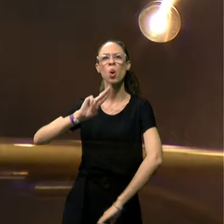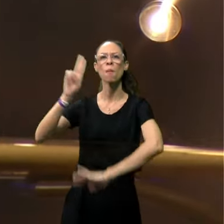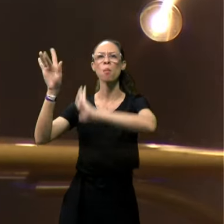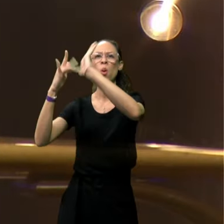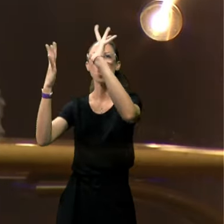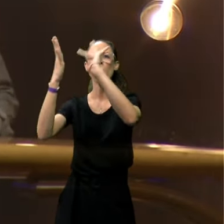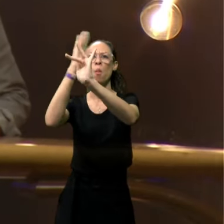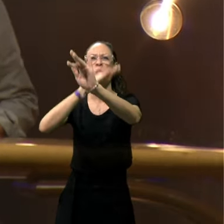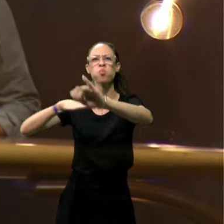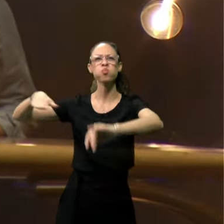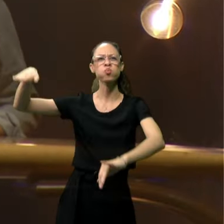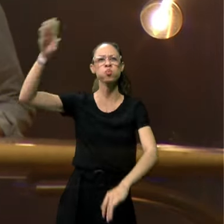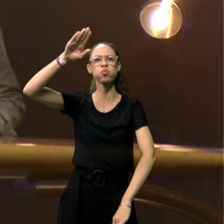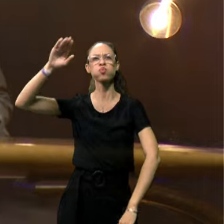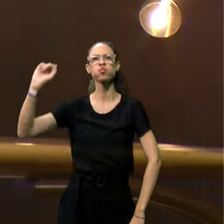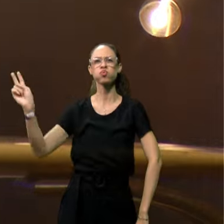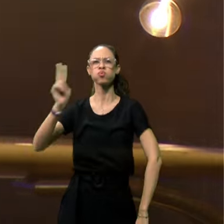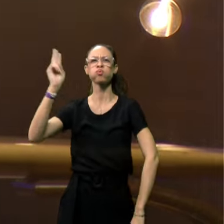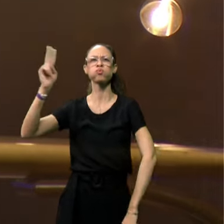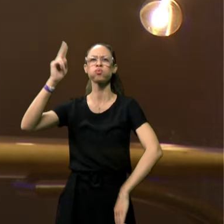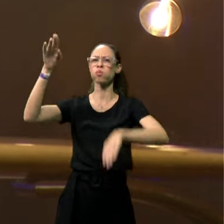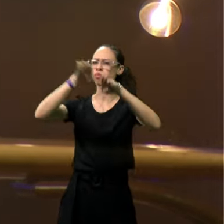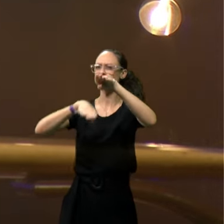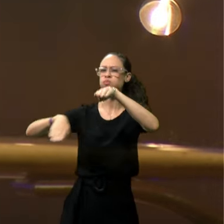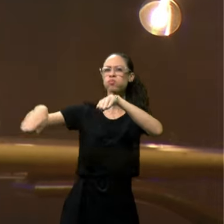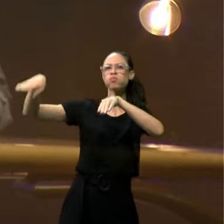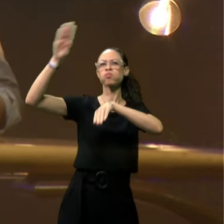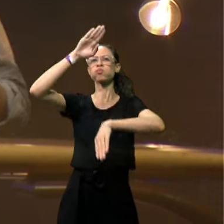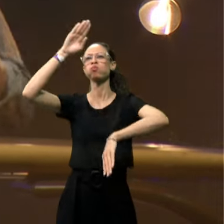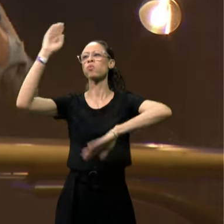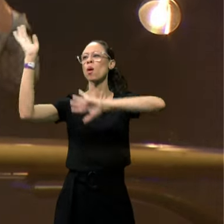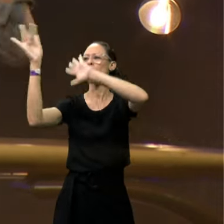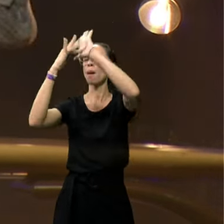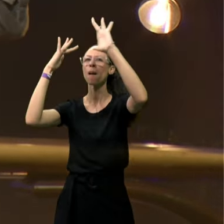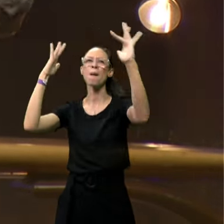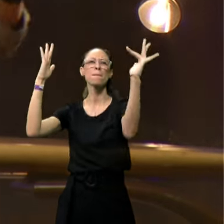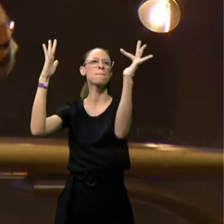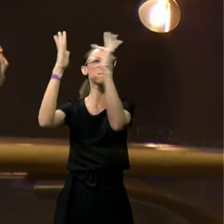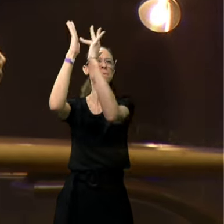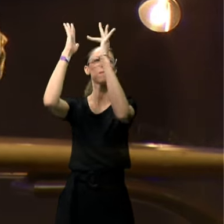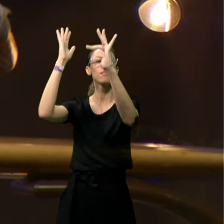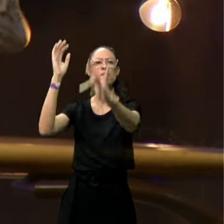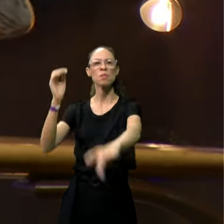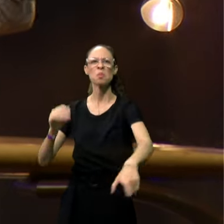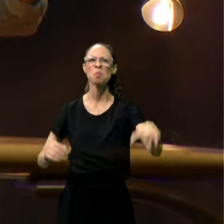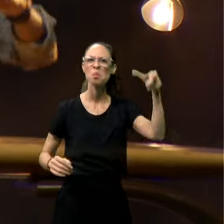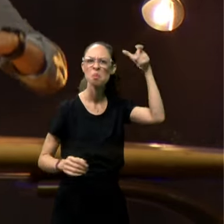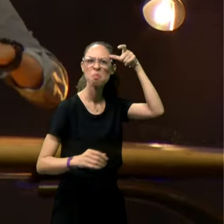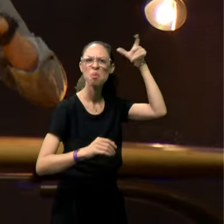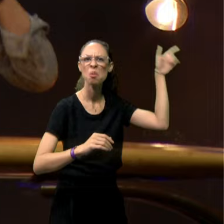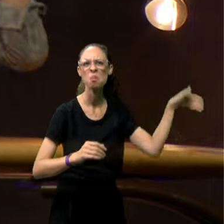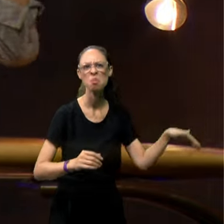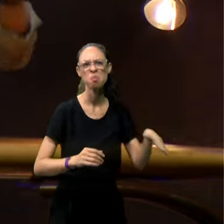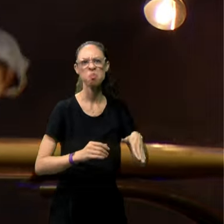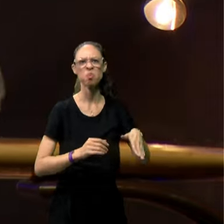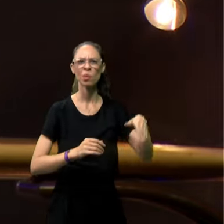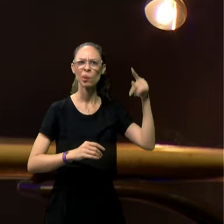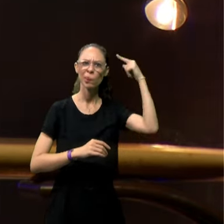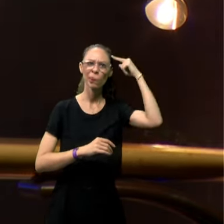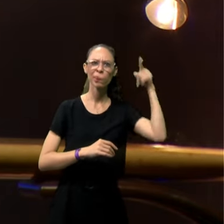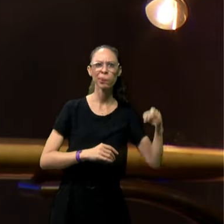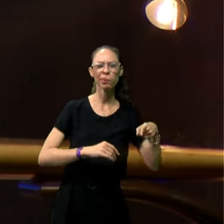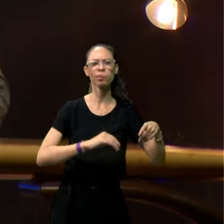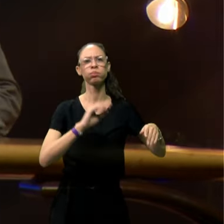nome, nome precioso, nome acima de todo nome, nome que está acima de todo principado, potestade,